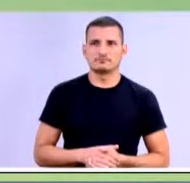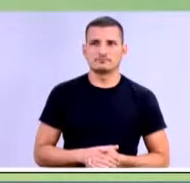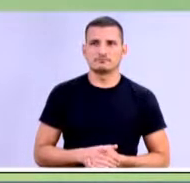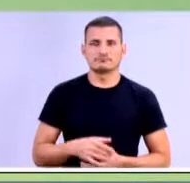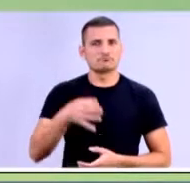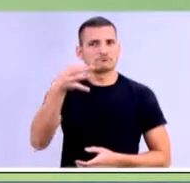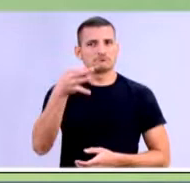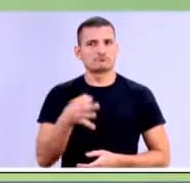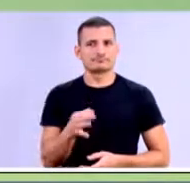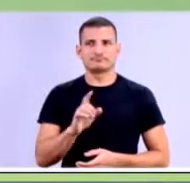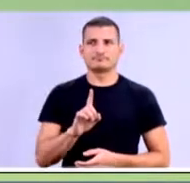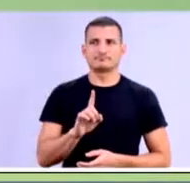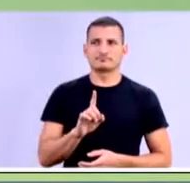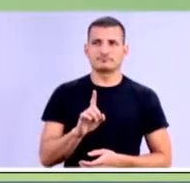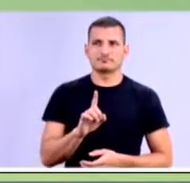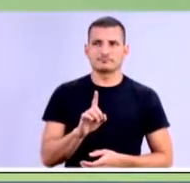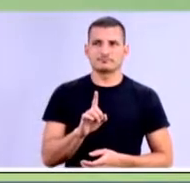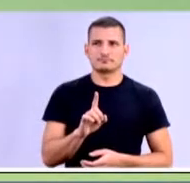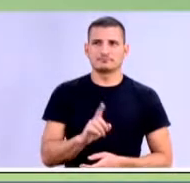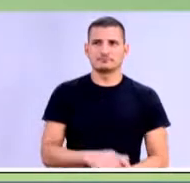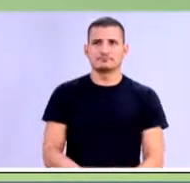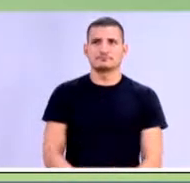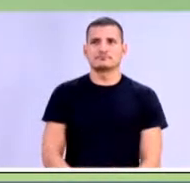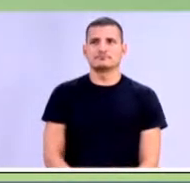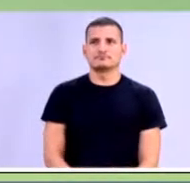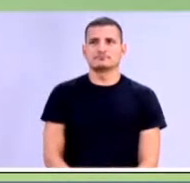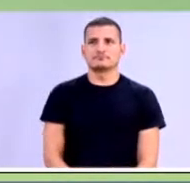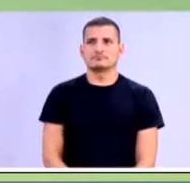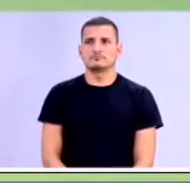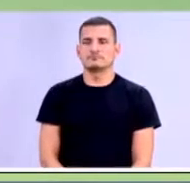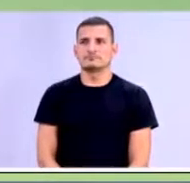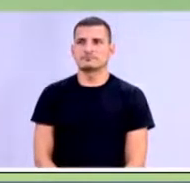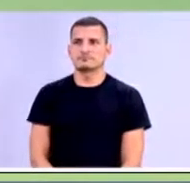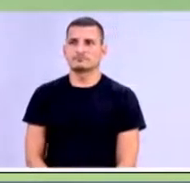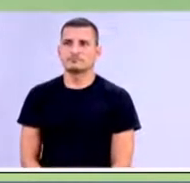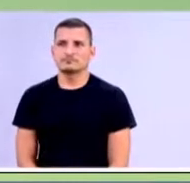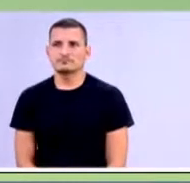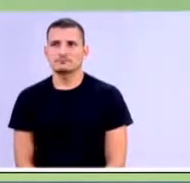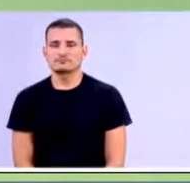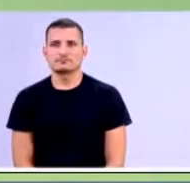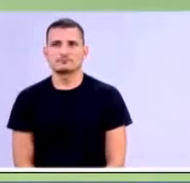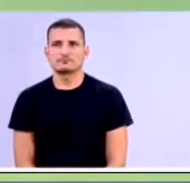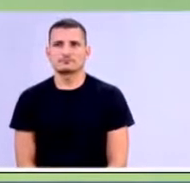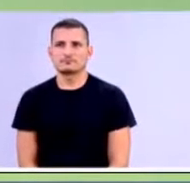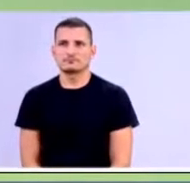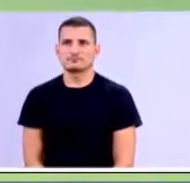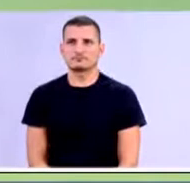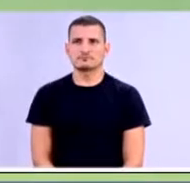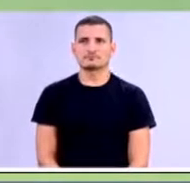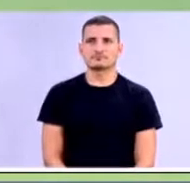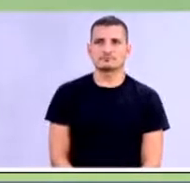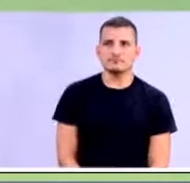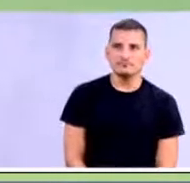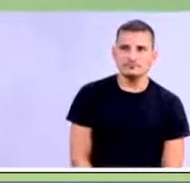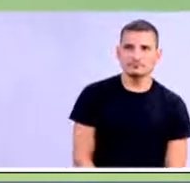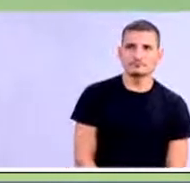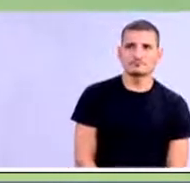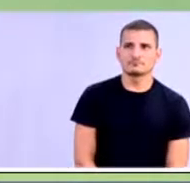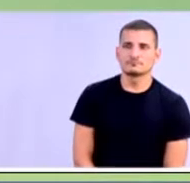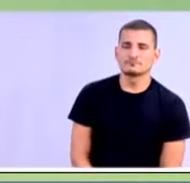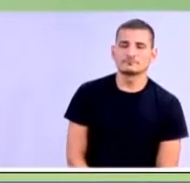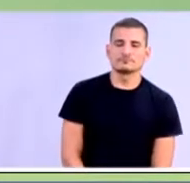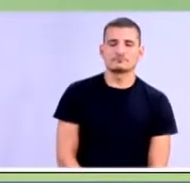ó, é a resposta que tem que aparecer aí 100% para a professora Ariadne. Não é